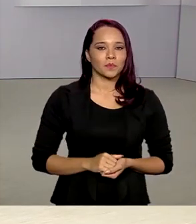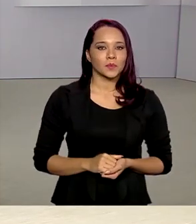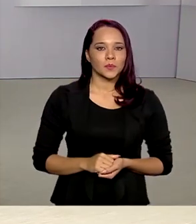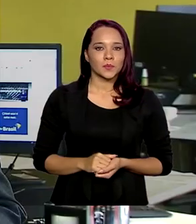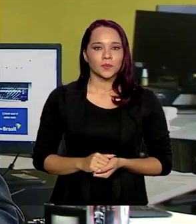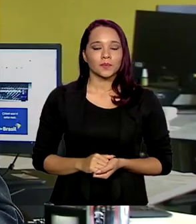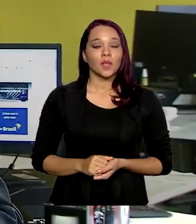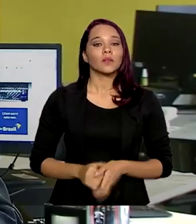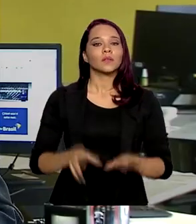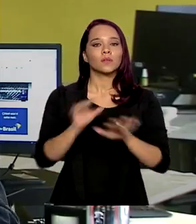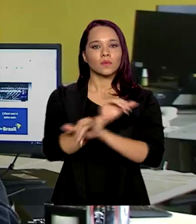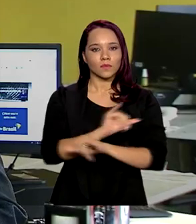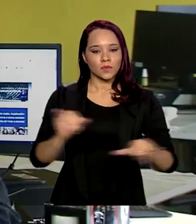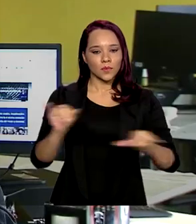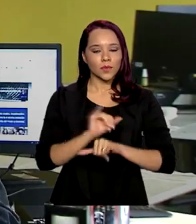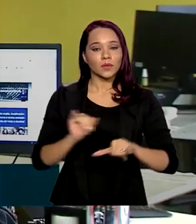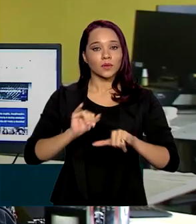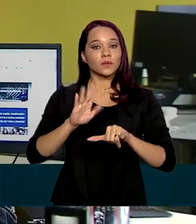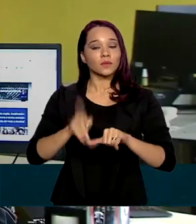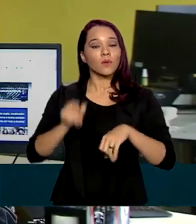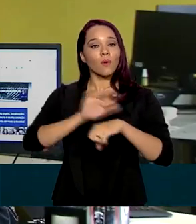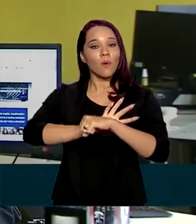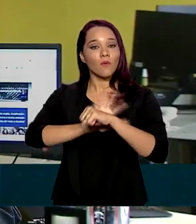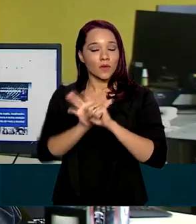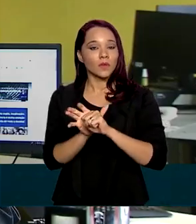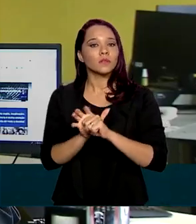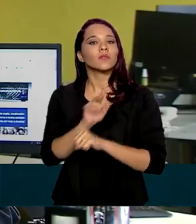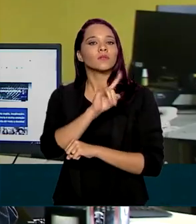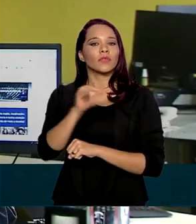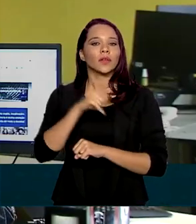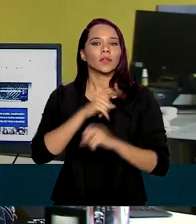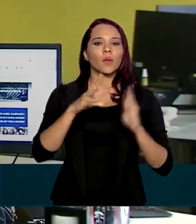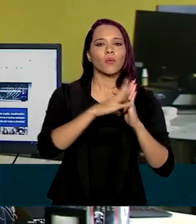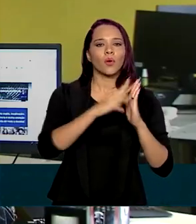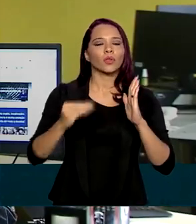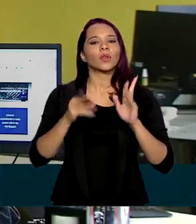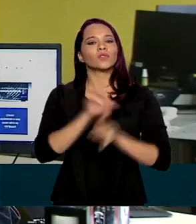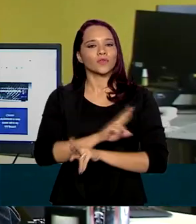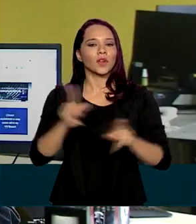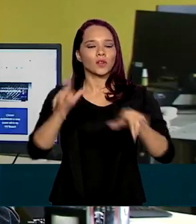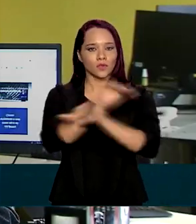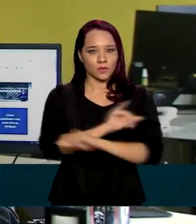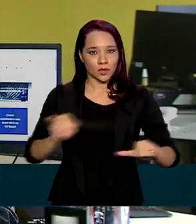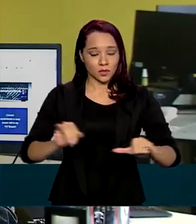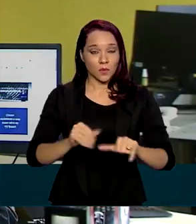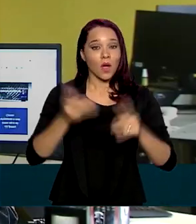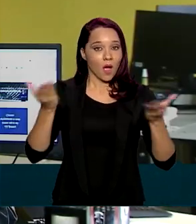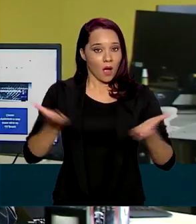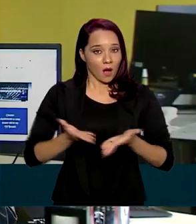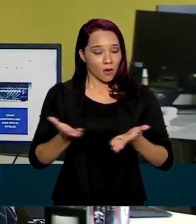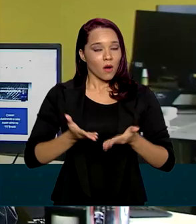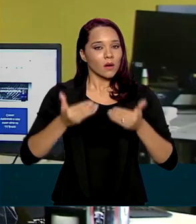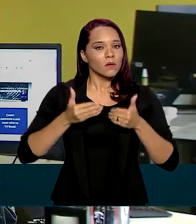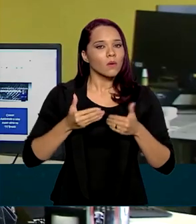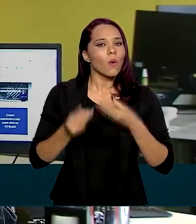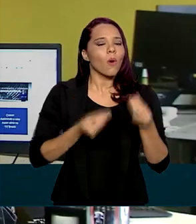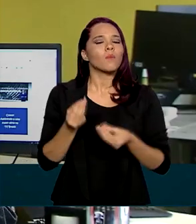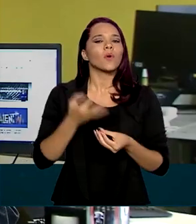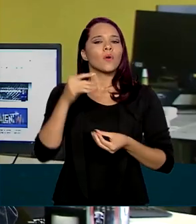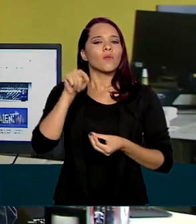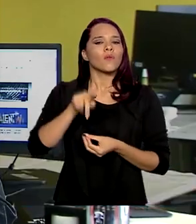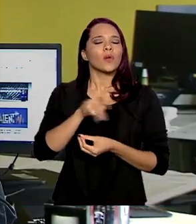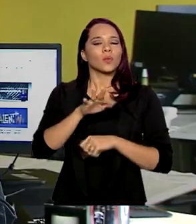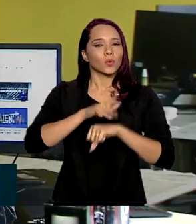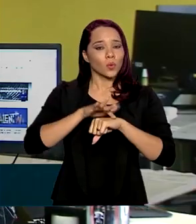As informações sobre a Covid-19 terão um novo modelo de divulgação. A partir de agora, o cenário atual da doença